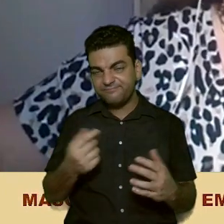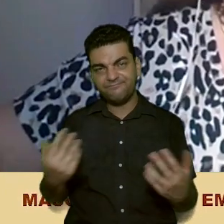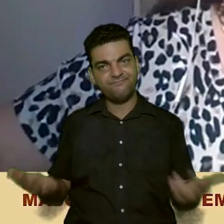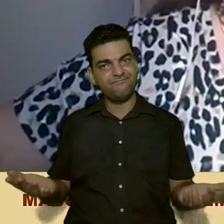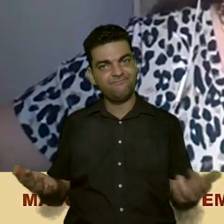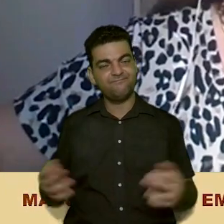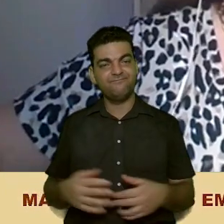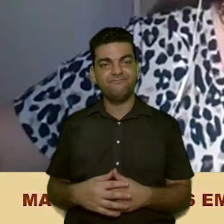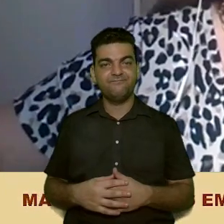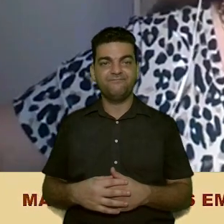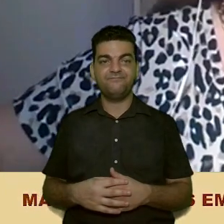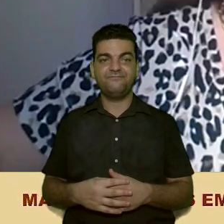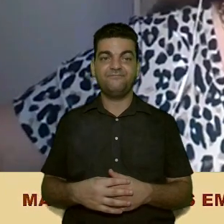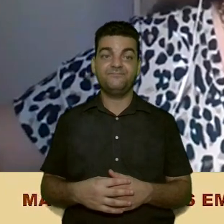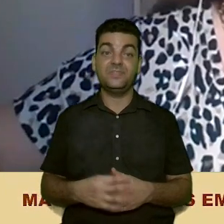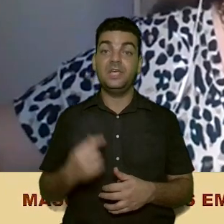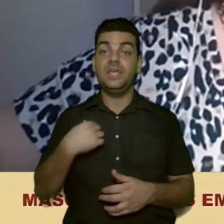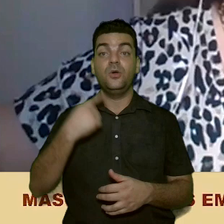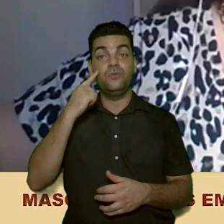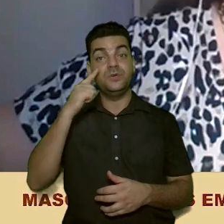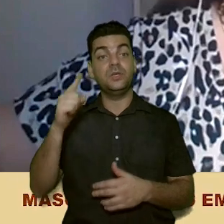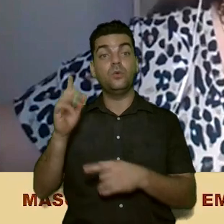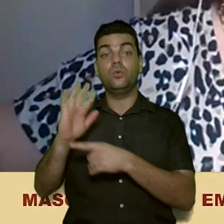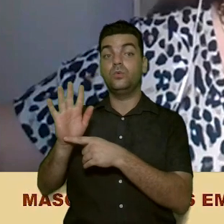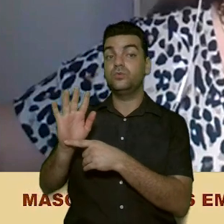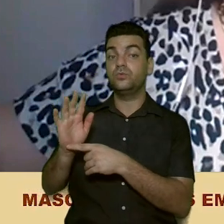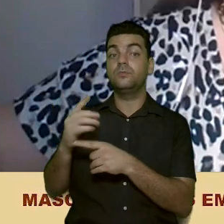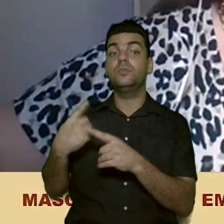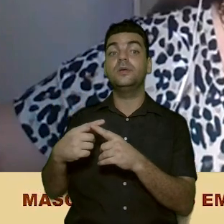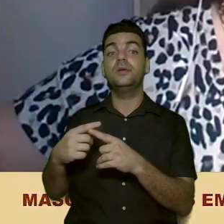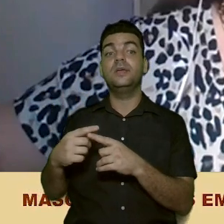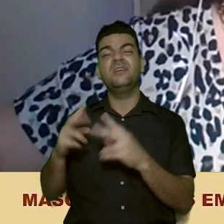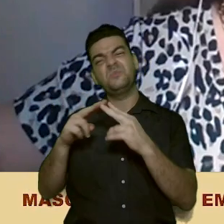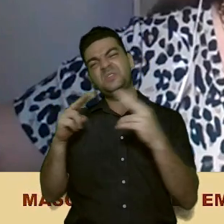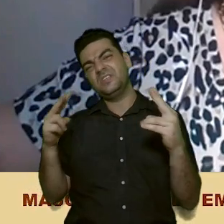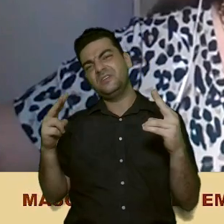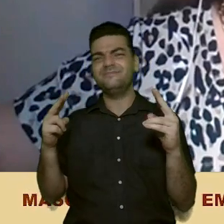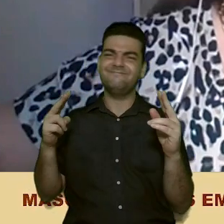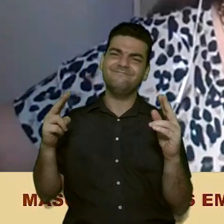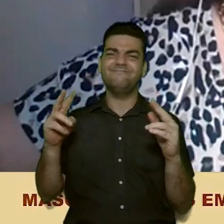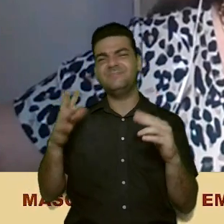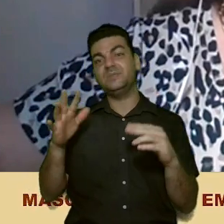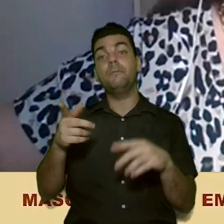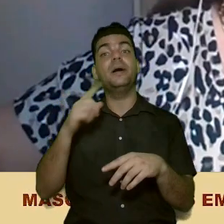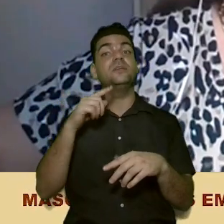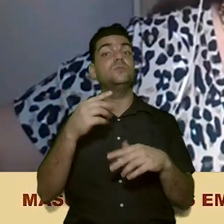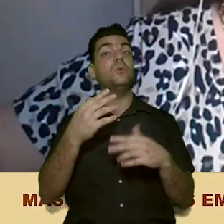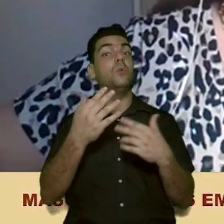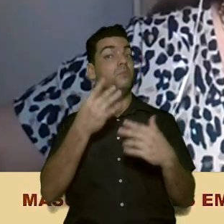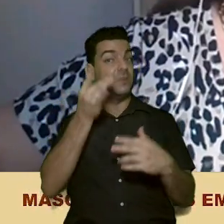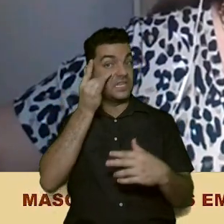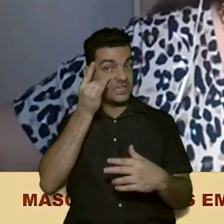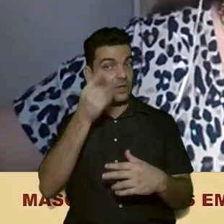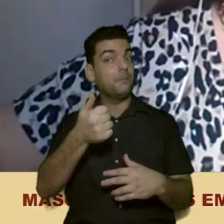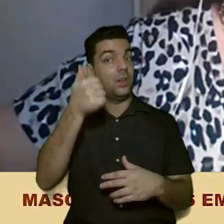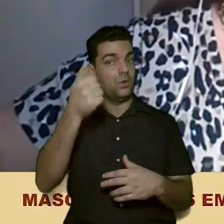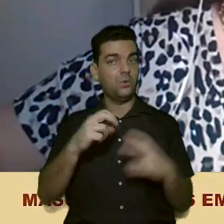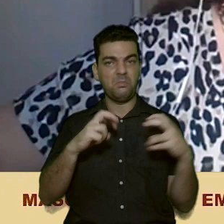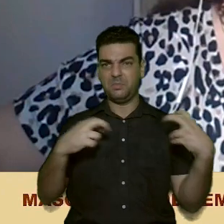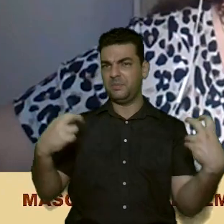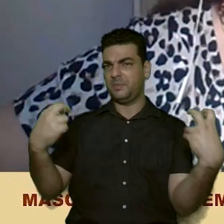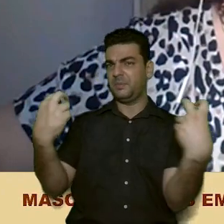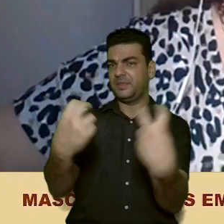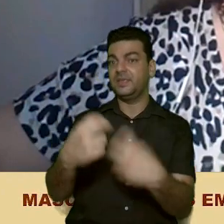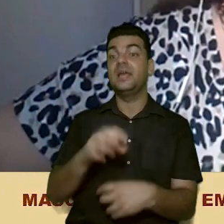eu via nos cursos presenciais, era legal, o online a gente perde um pouco isso, mas no presencial, quando tinha aquela roda, aquela conversa rolando, e aí os caras iam, né, cada